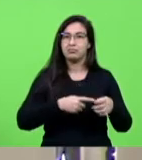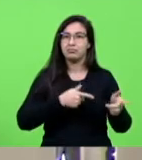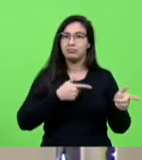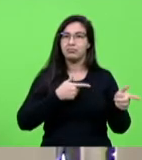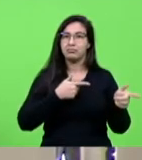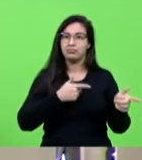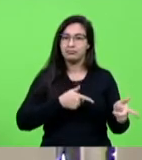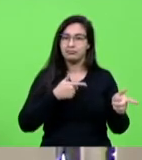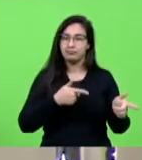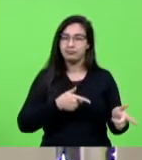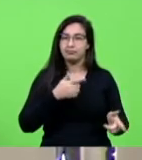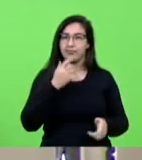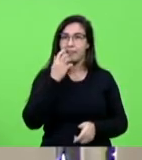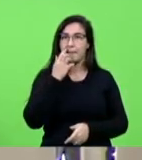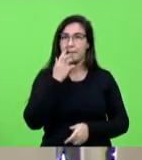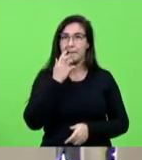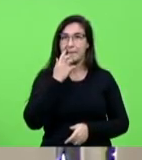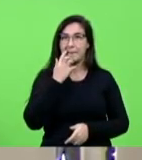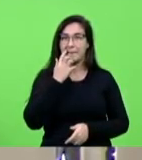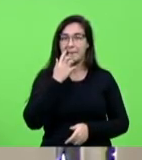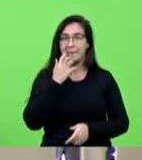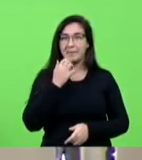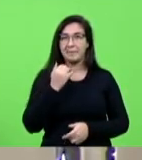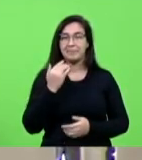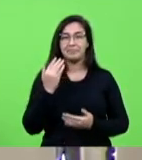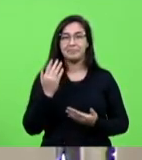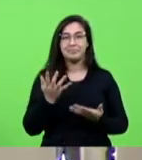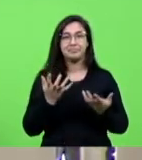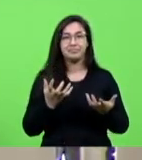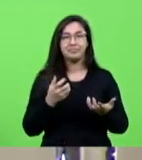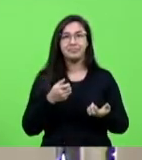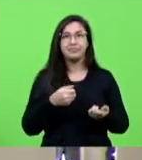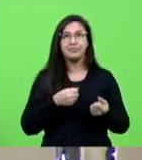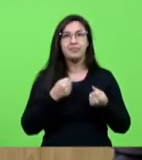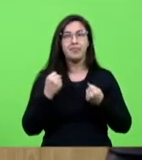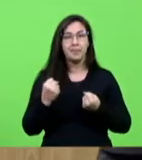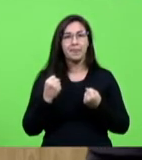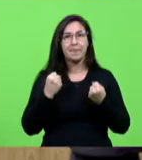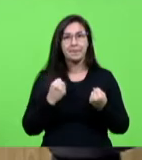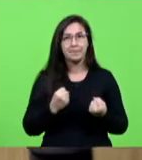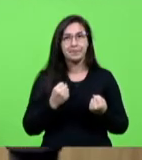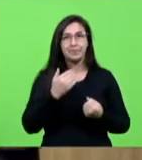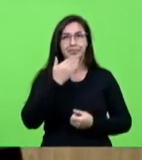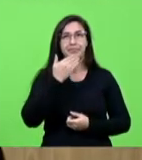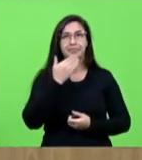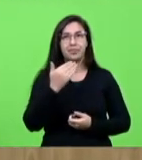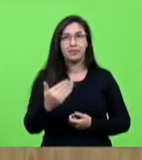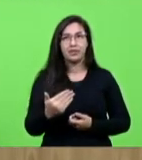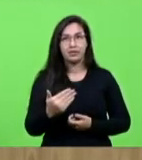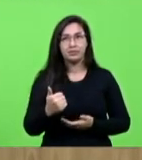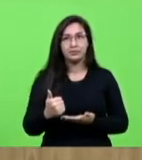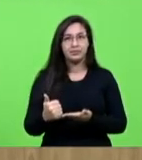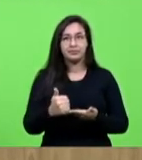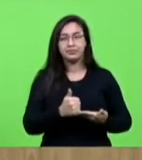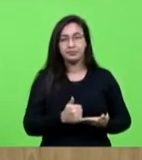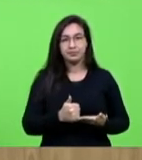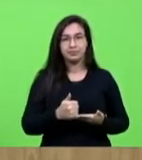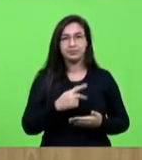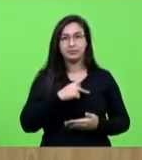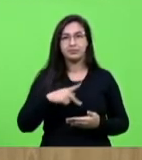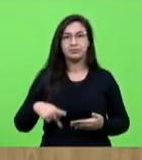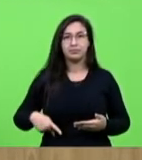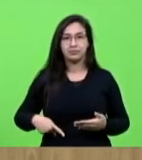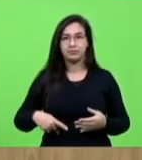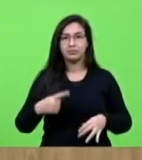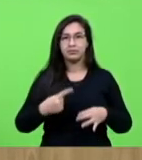discussão. Senhor presidente, quero apenas reforçar o pedido de apoio a essa casa, com o presidente da Comissão de Minas e